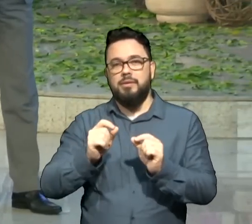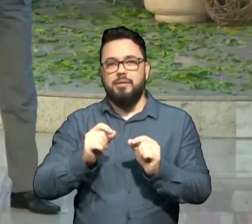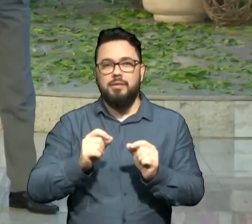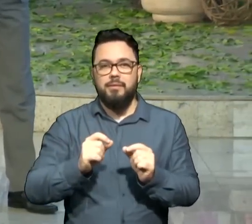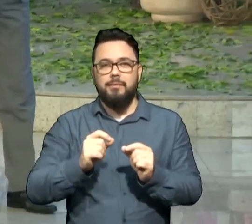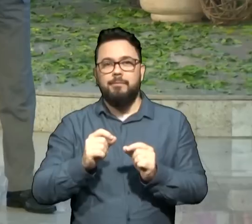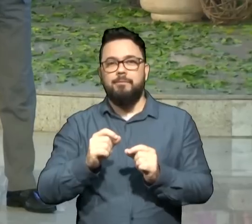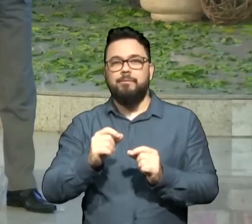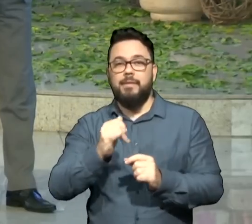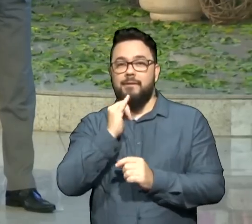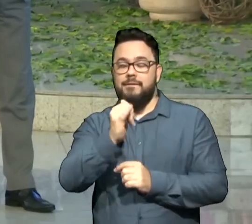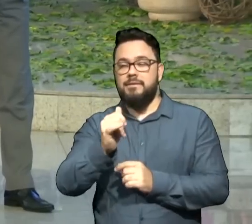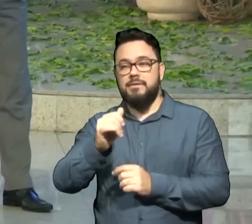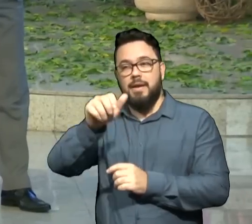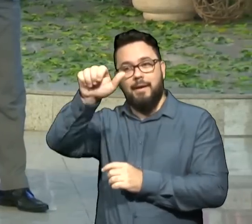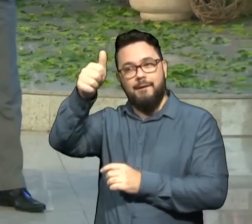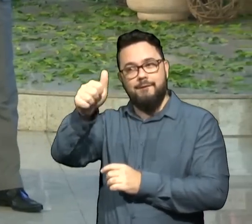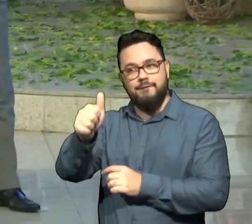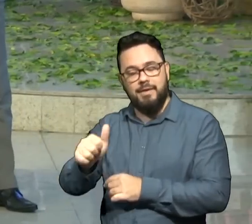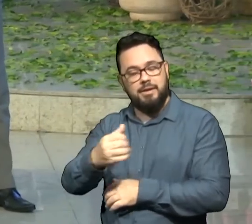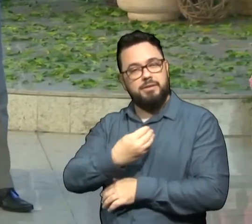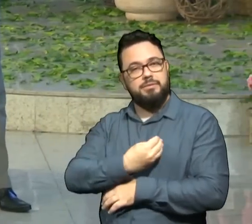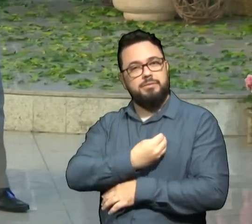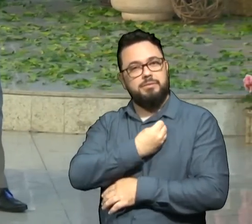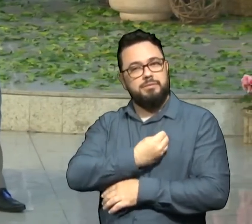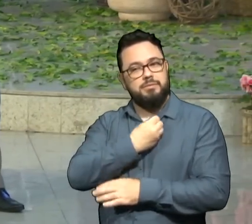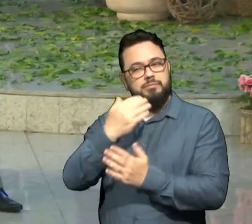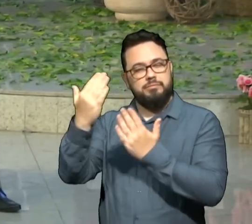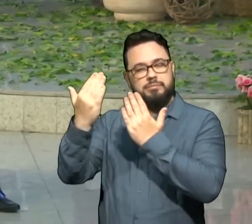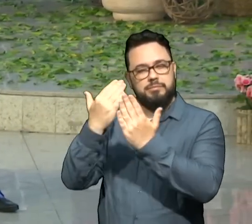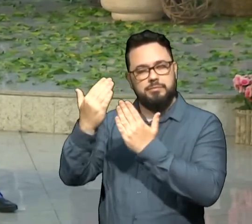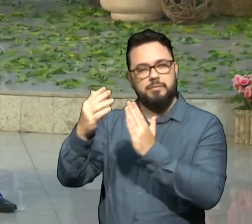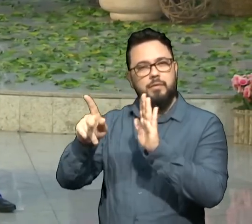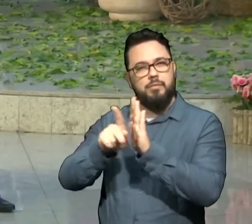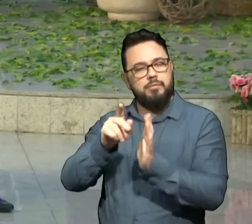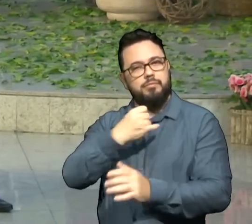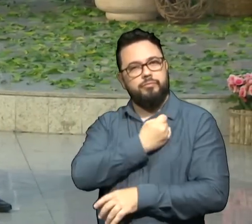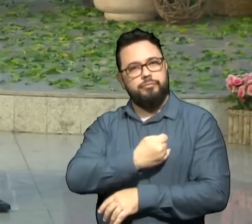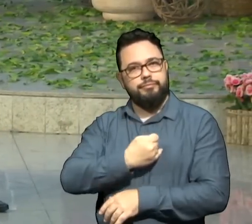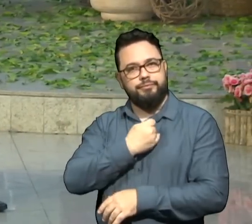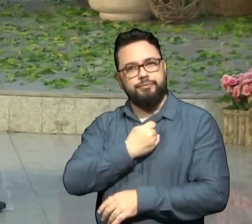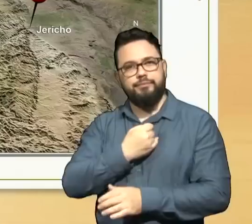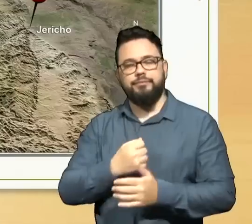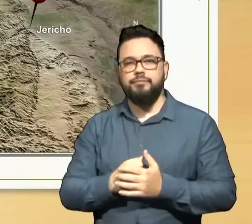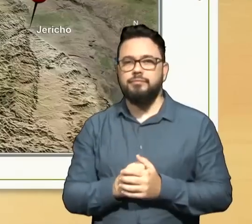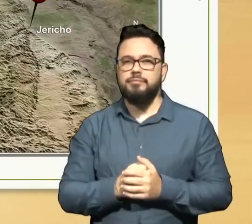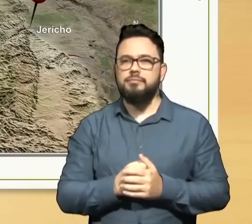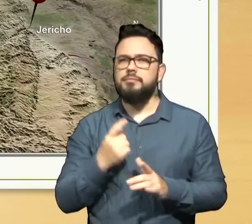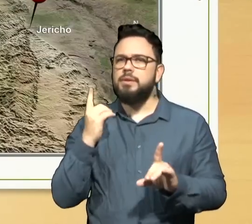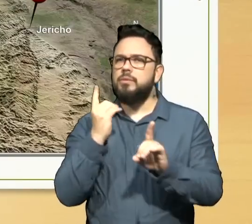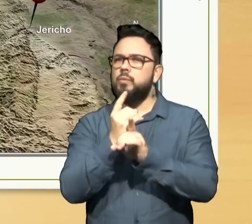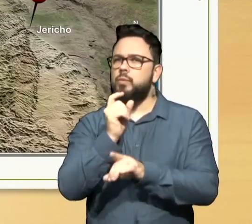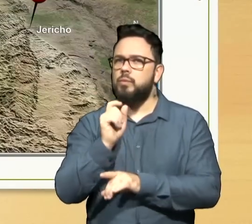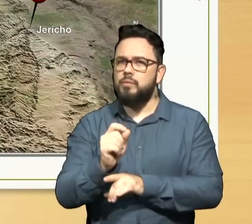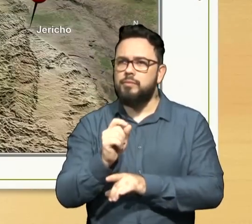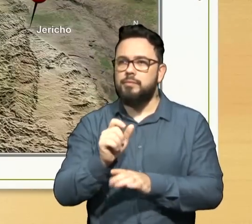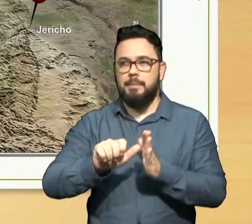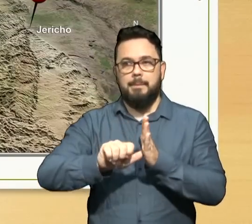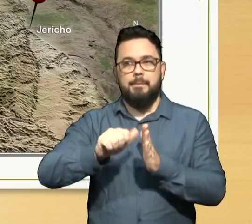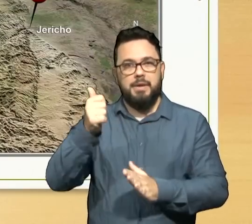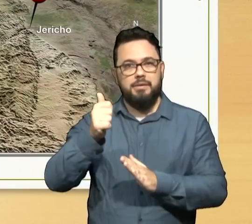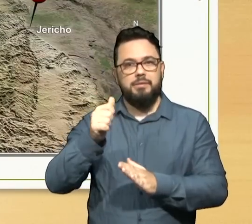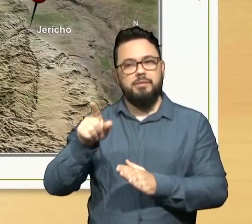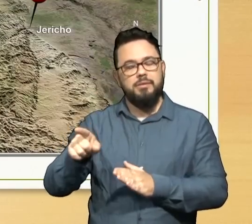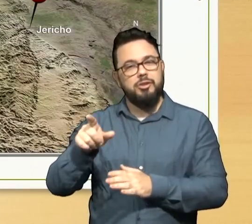psicobiografia nós vamos fazer uma análise psicológica do apóstolo João e o que que eu descobro primeiro que ele era um